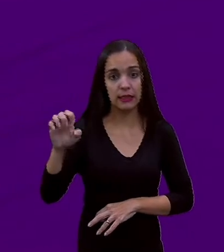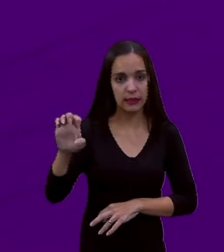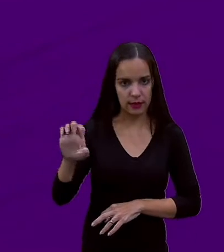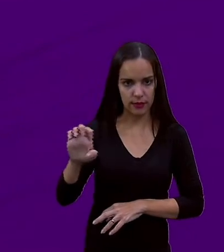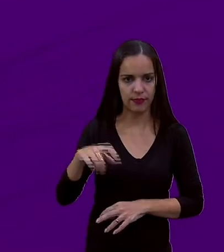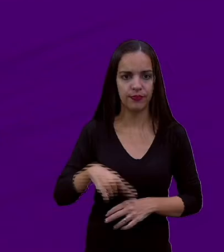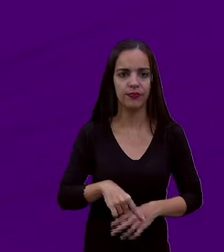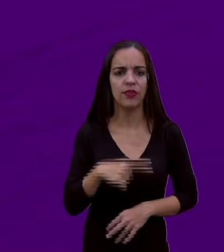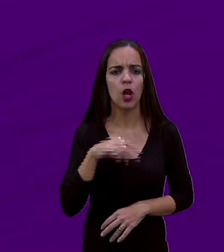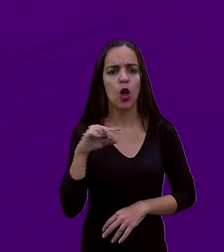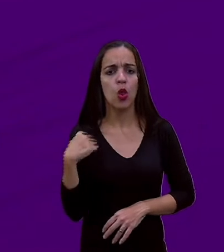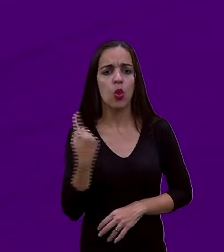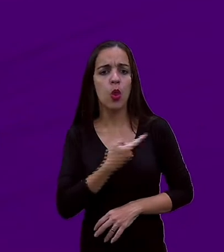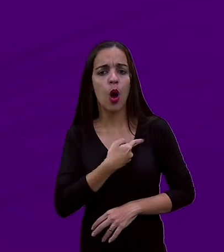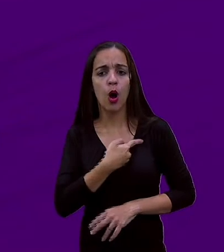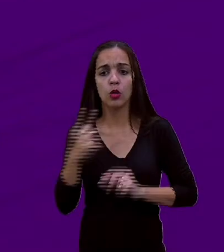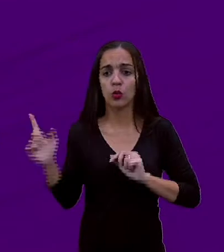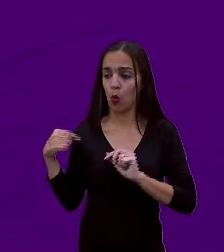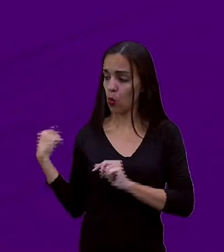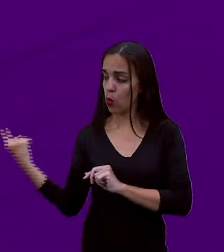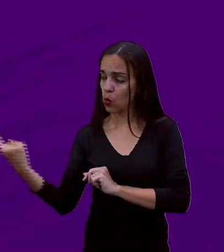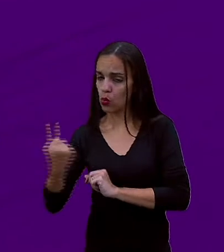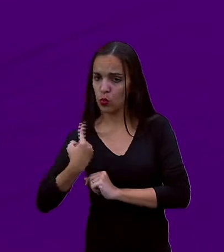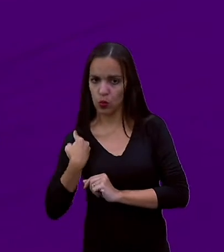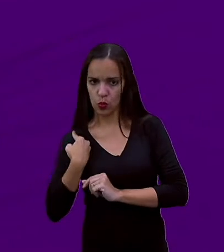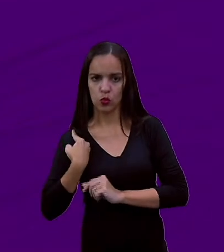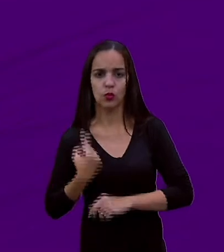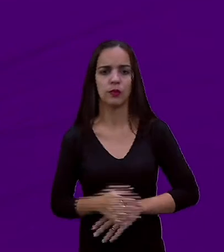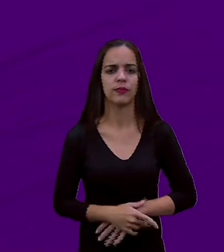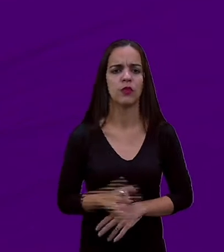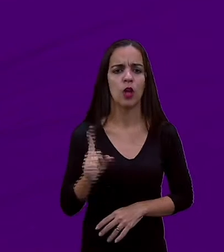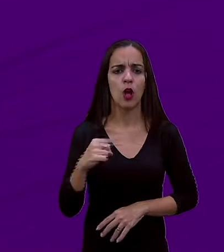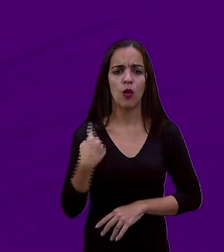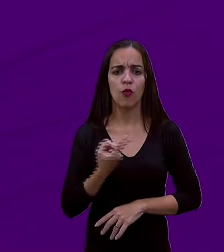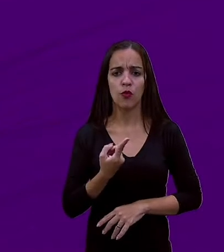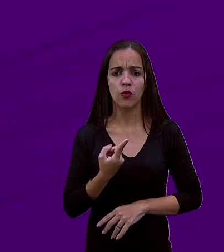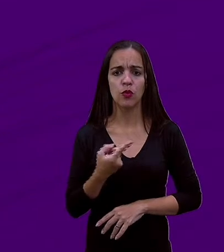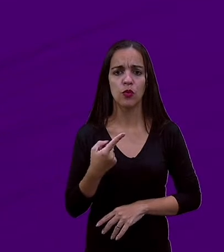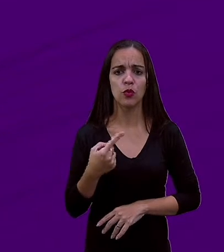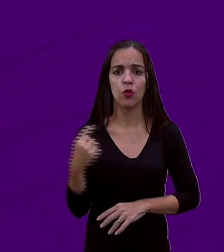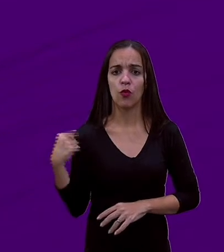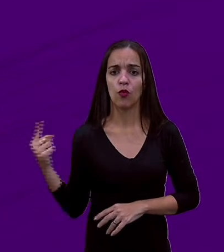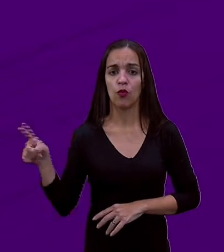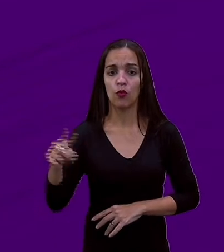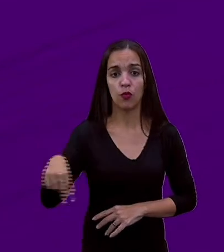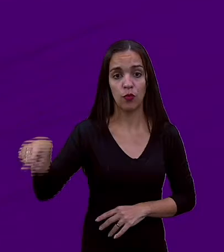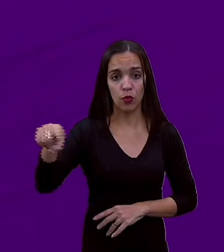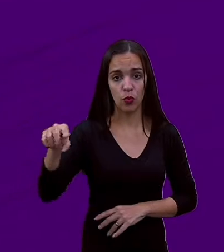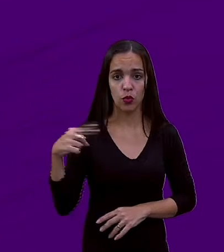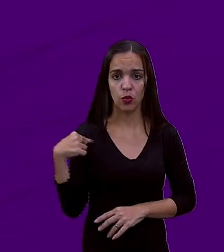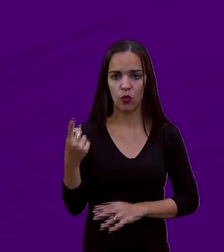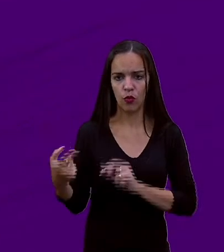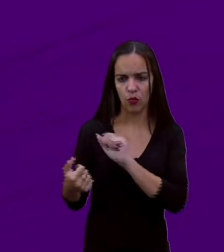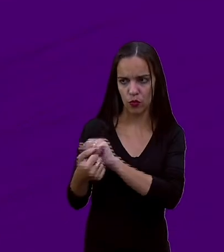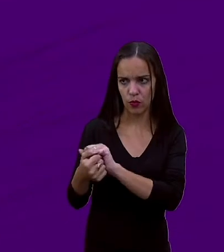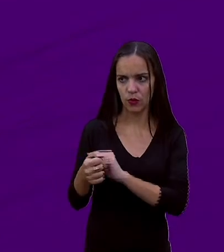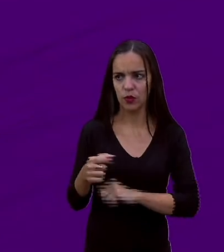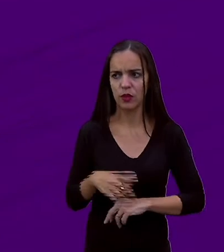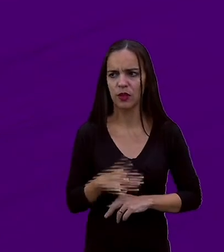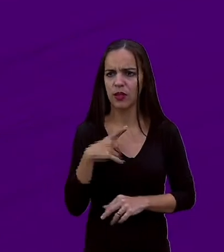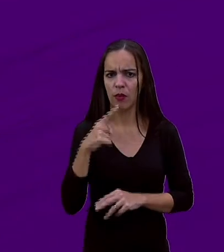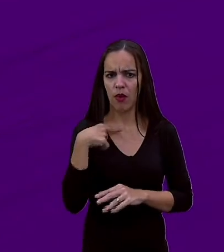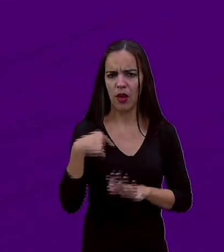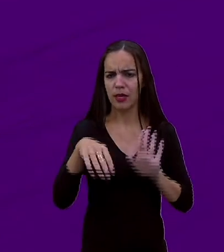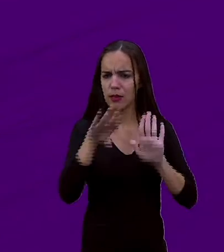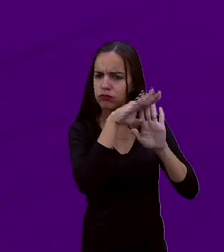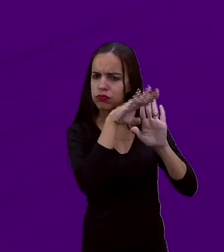nos, conosco e vos, convosco. Sabendo disso, nós vamos agora, então, aos 3 tipos